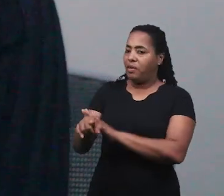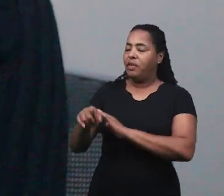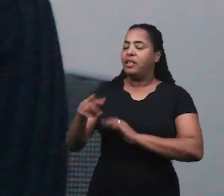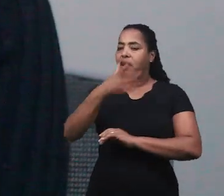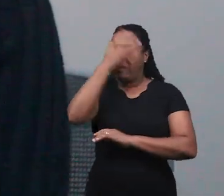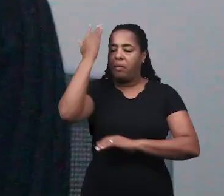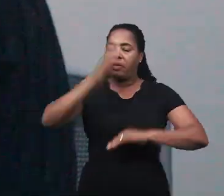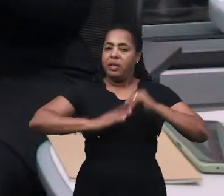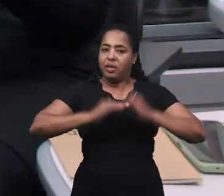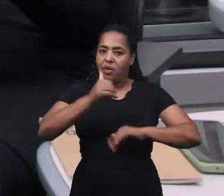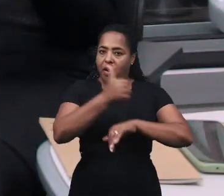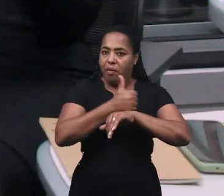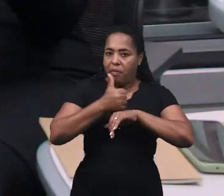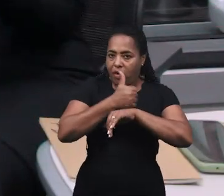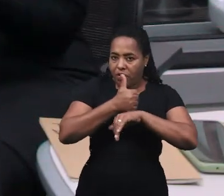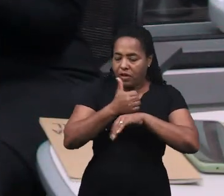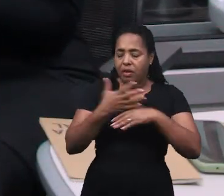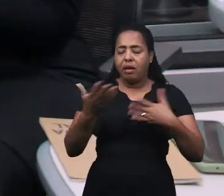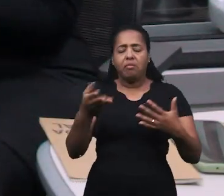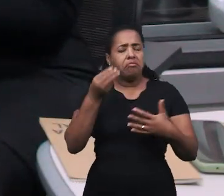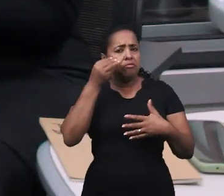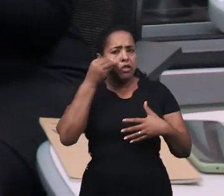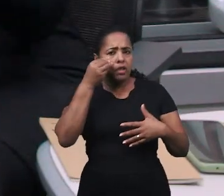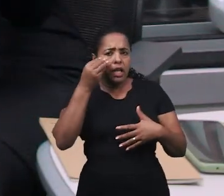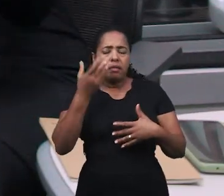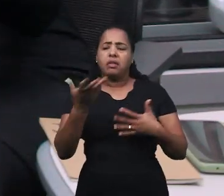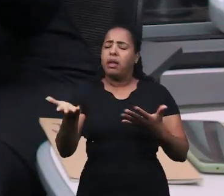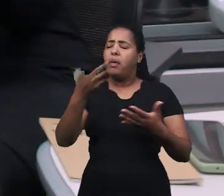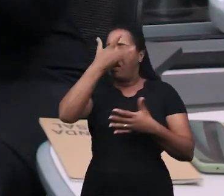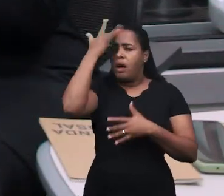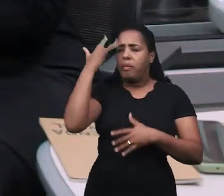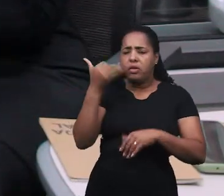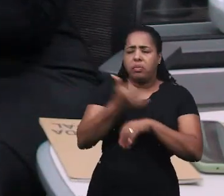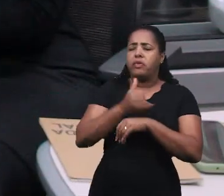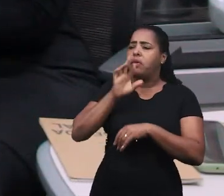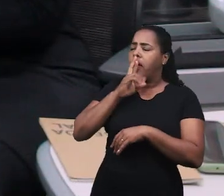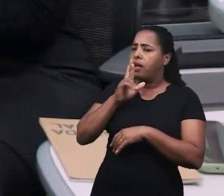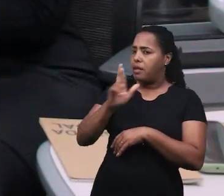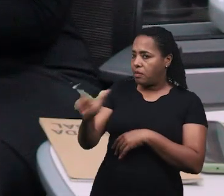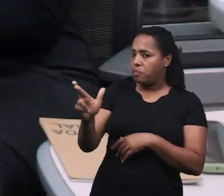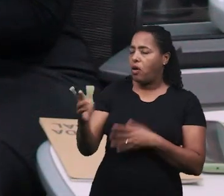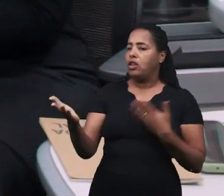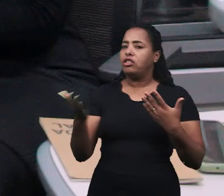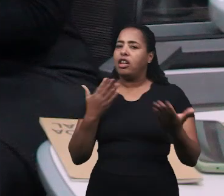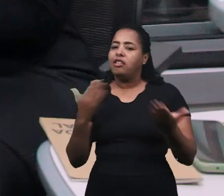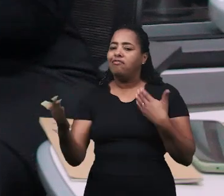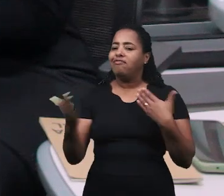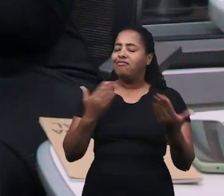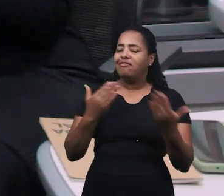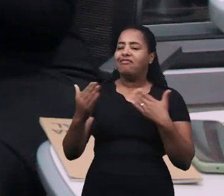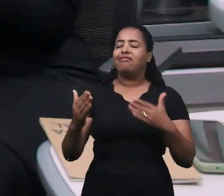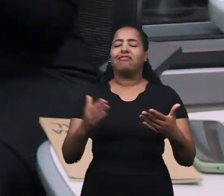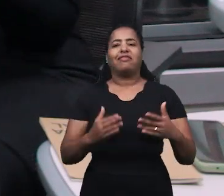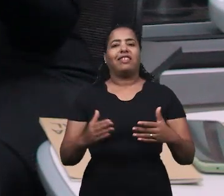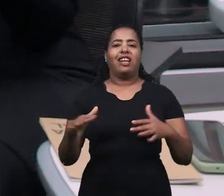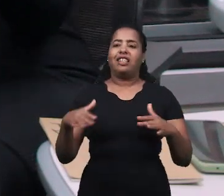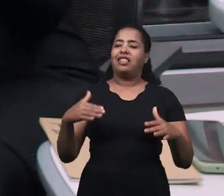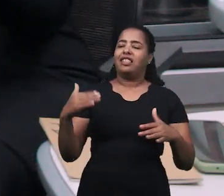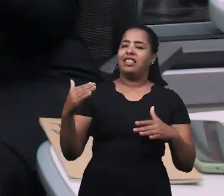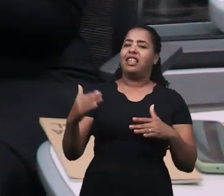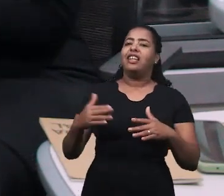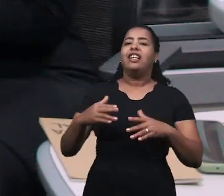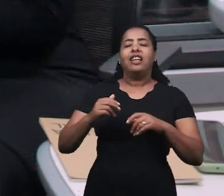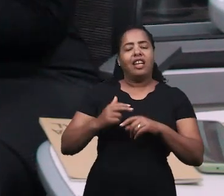perguntar para este profissional. Então, eu tento fazer isso e ele vem e ele responde, e a gente tem tido esse sucesso de